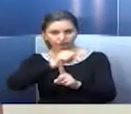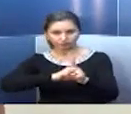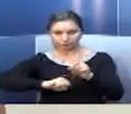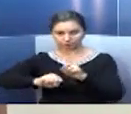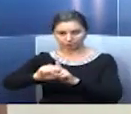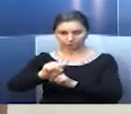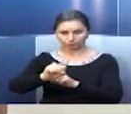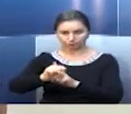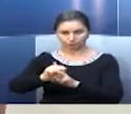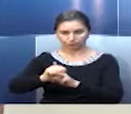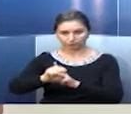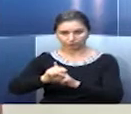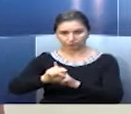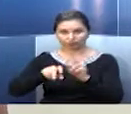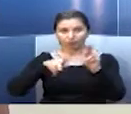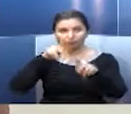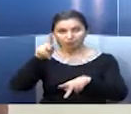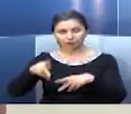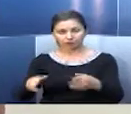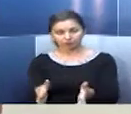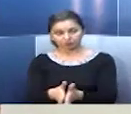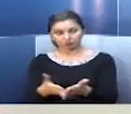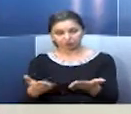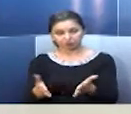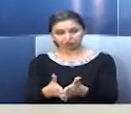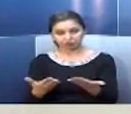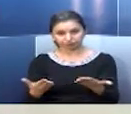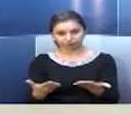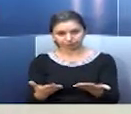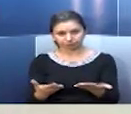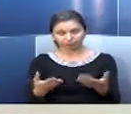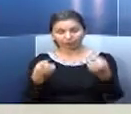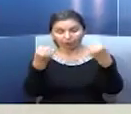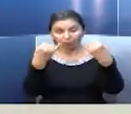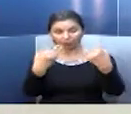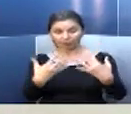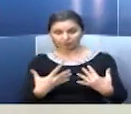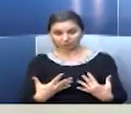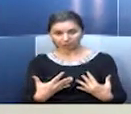Social para a população de baixa renda. Justificativa.